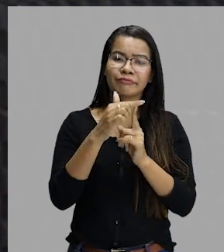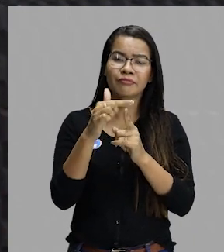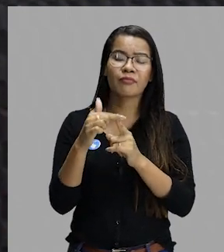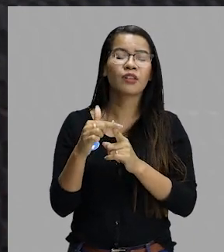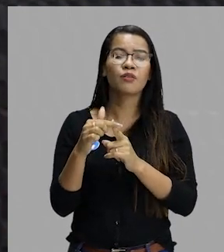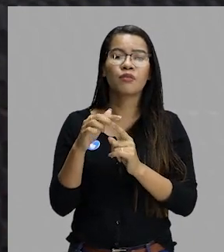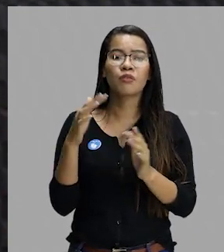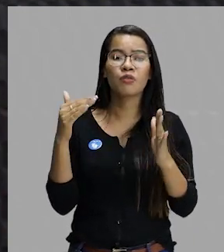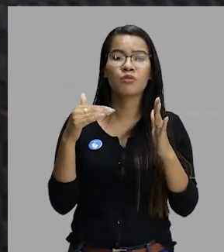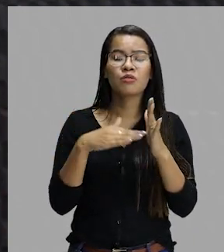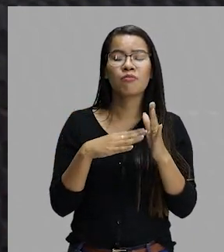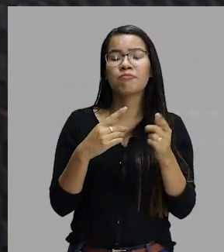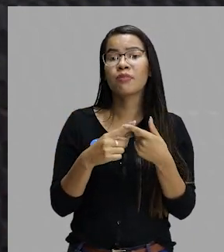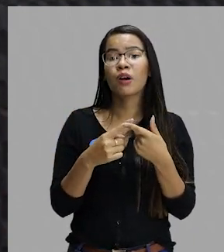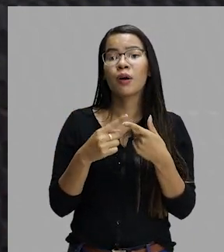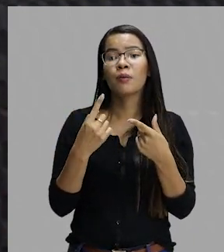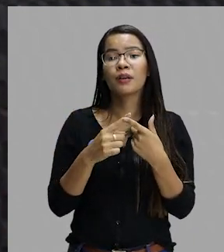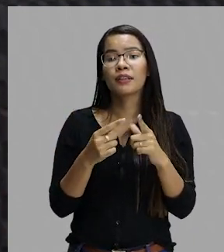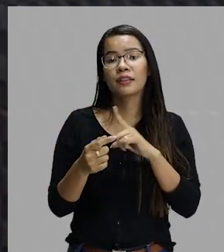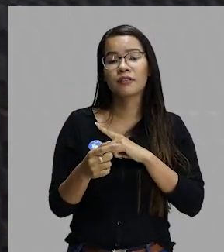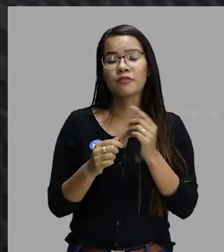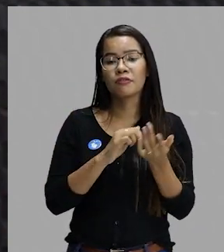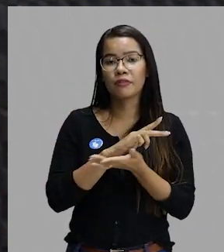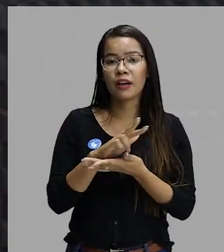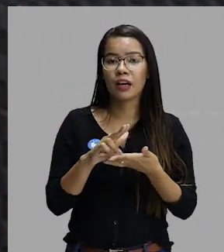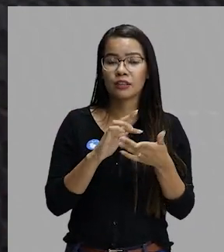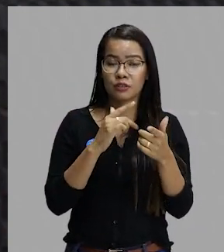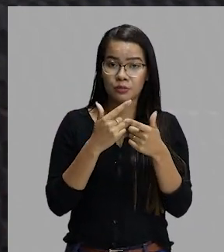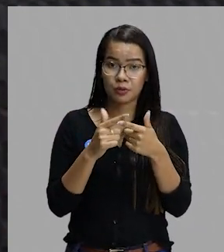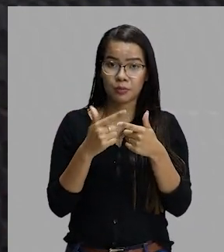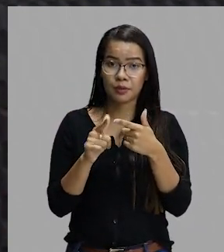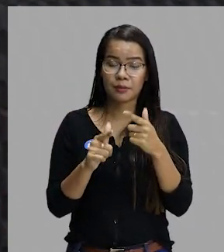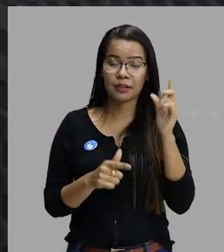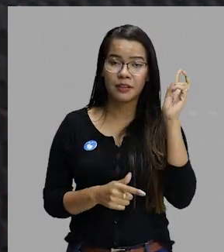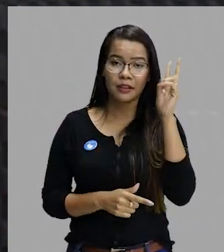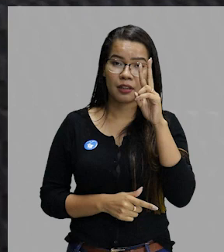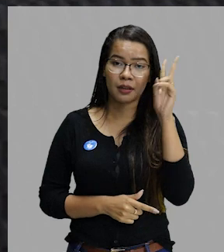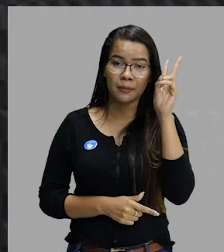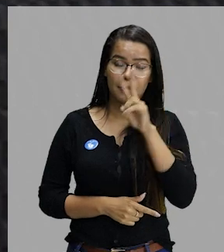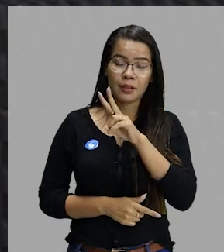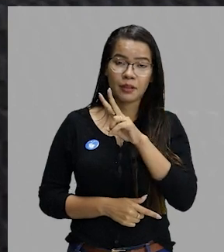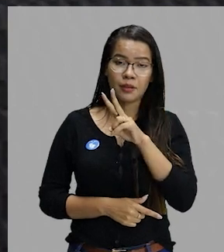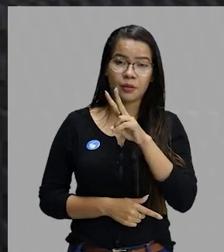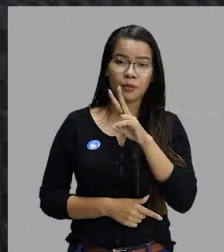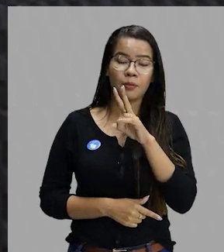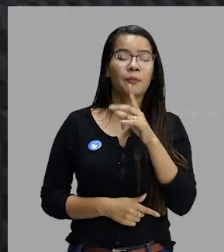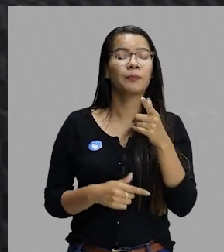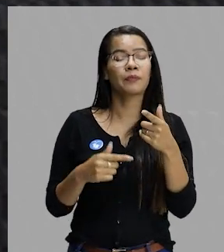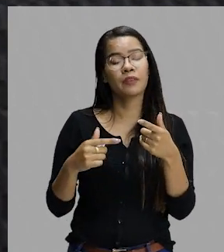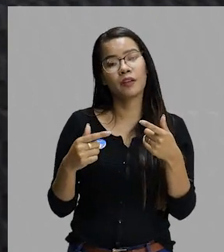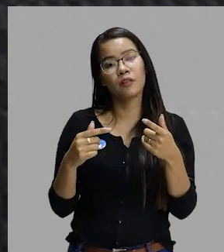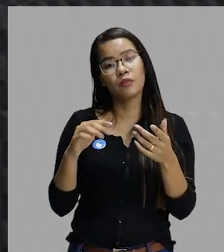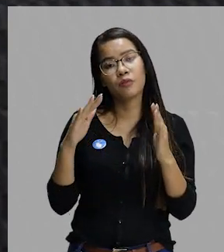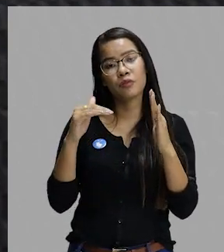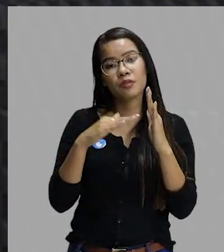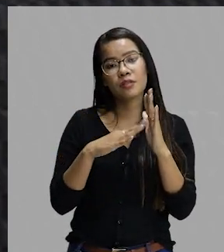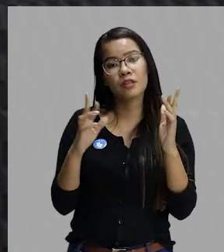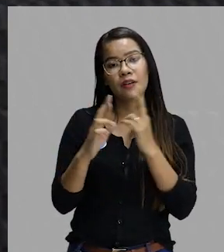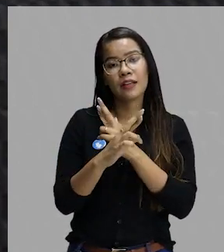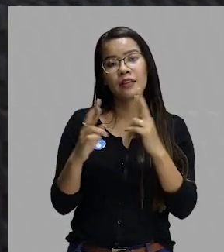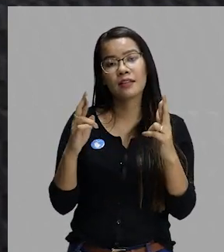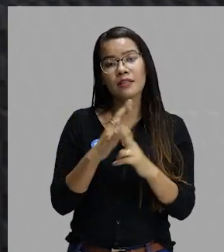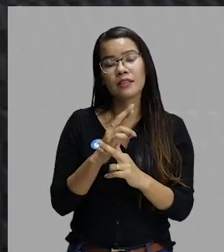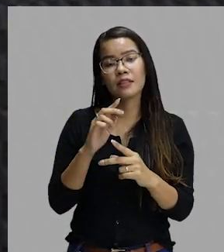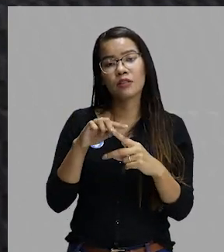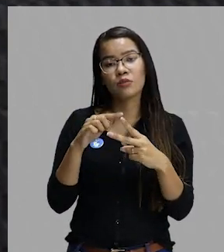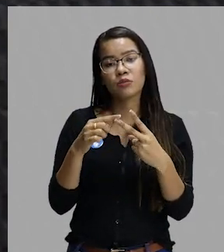de função porque existem vários tipos de problemas. Tá? Lembrando, função é uma relação entre grandezas. Então, dependendo como